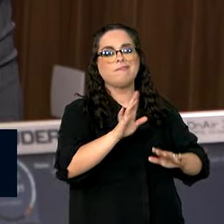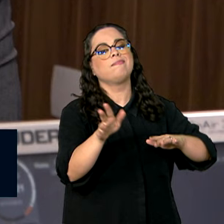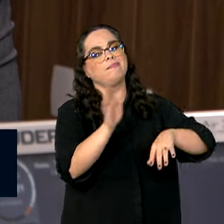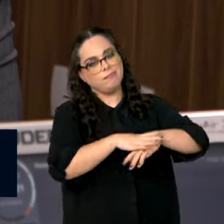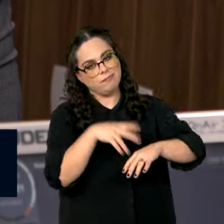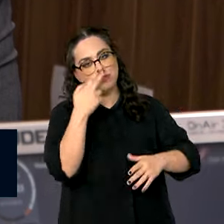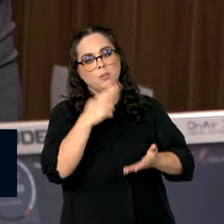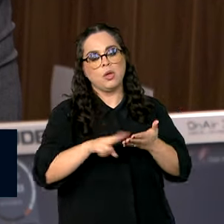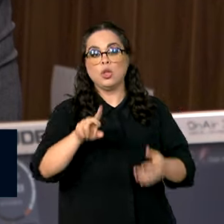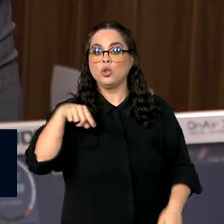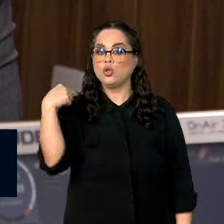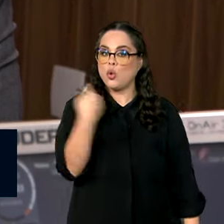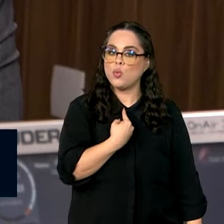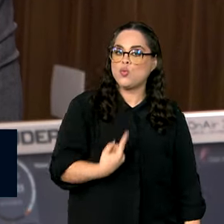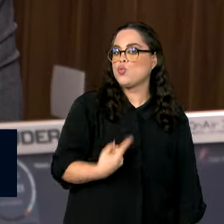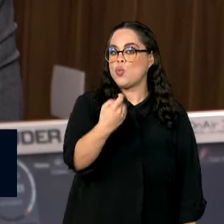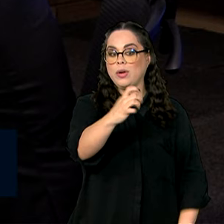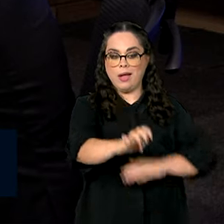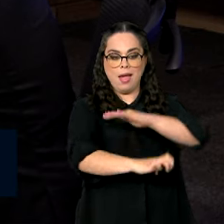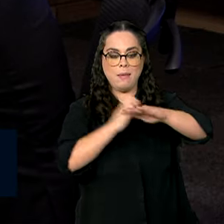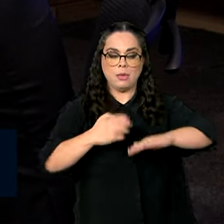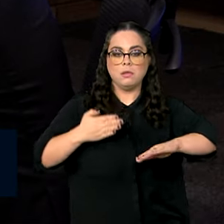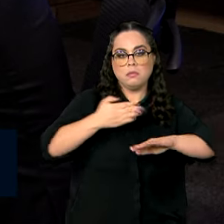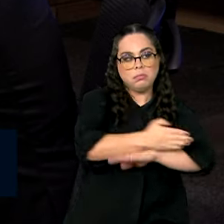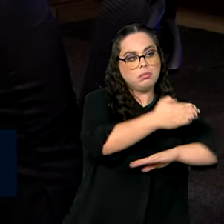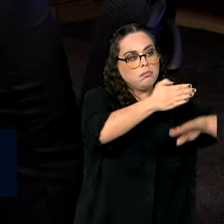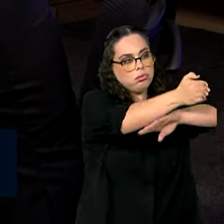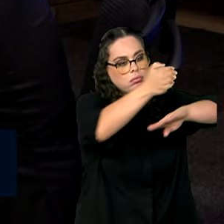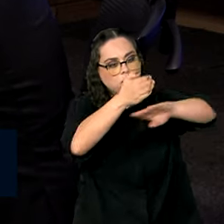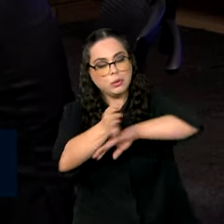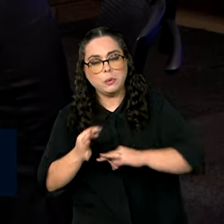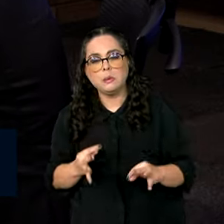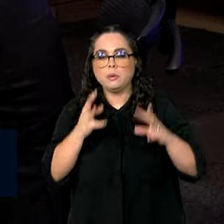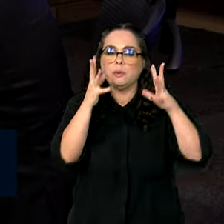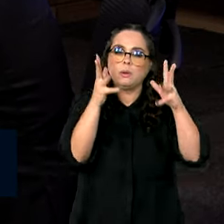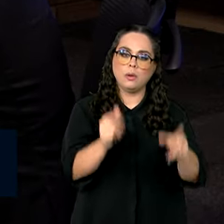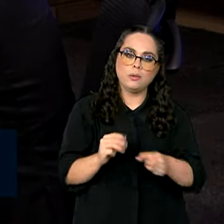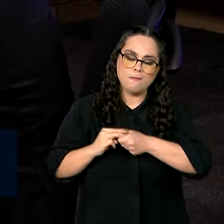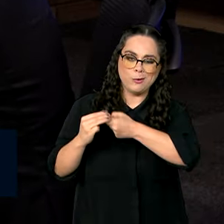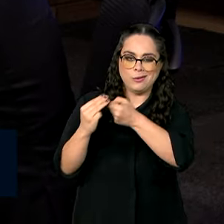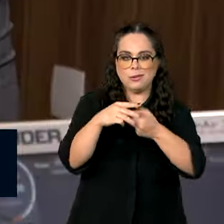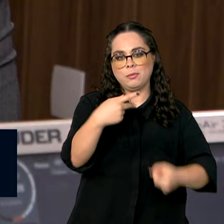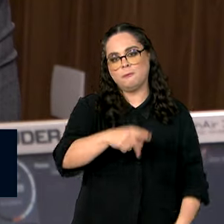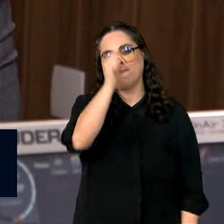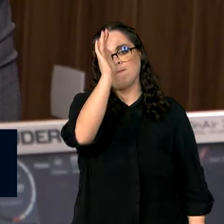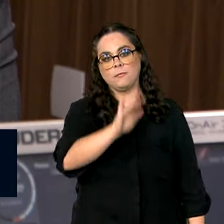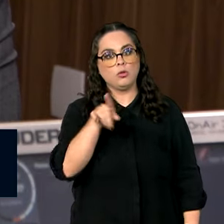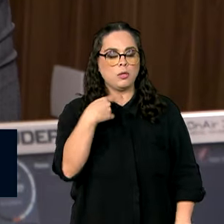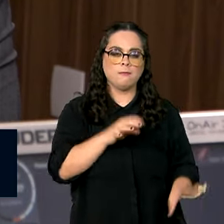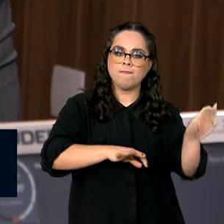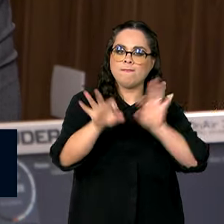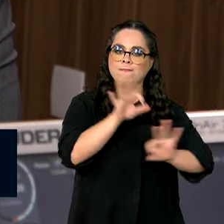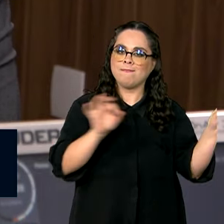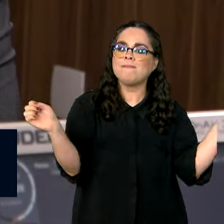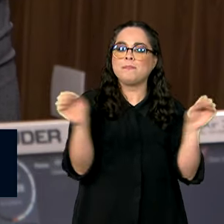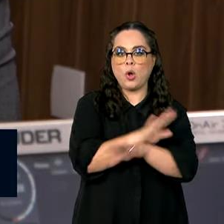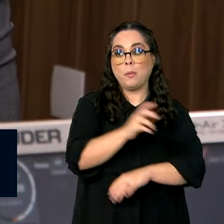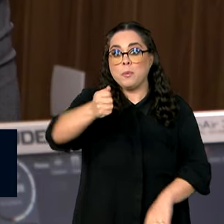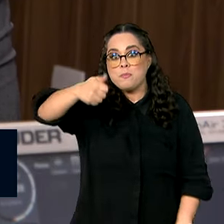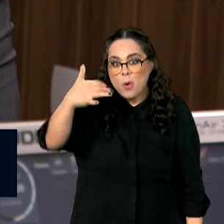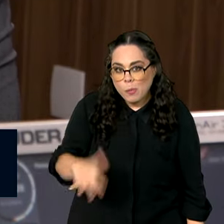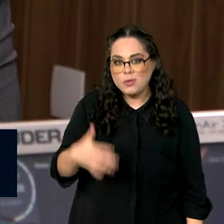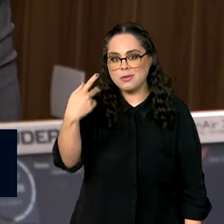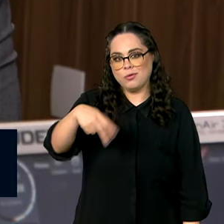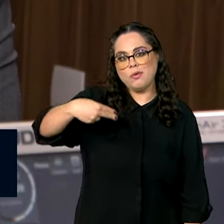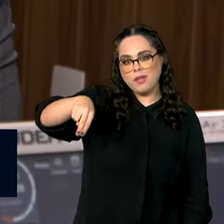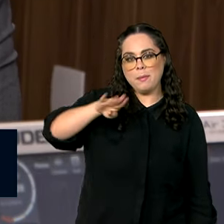que empresa que consegue atingir todos os municípios do país então estamos sim muito preparados para entregar uma black friday tranquila para todos os